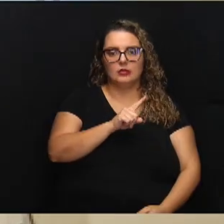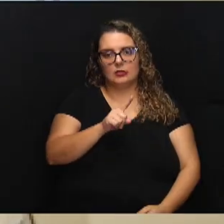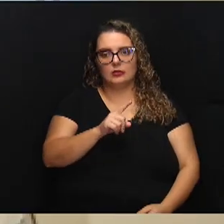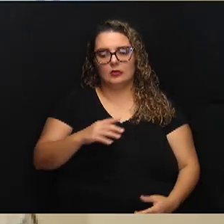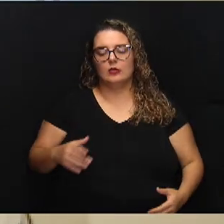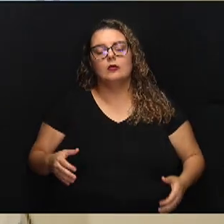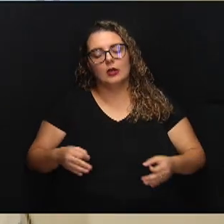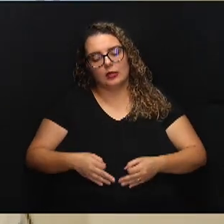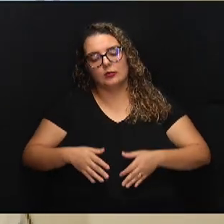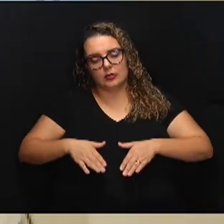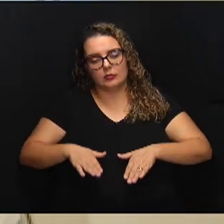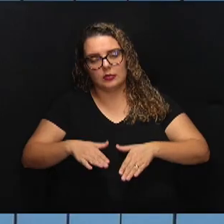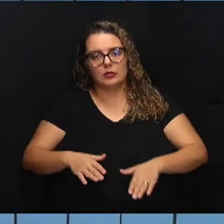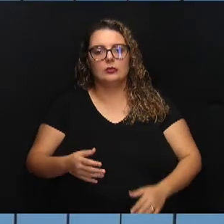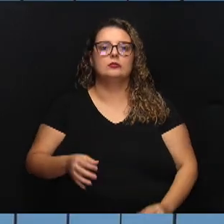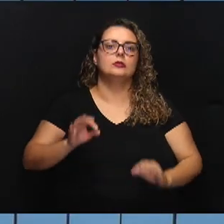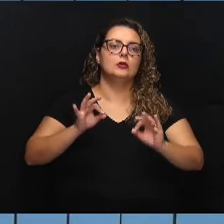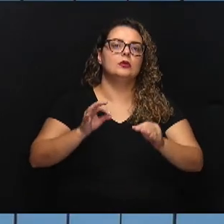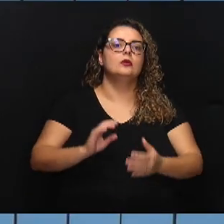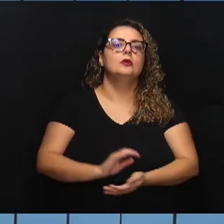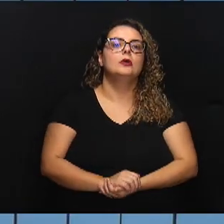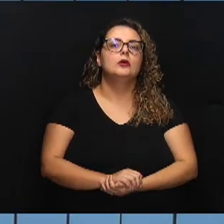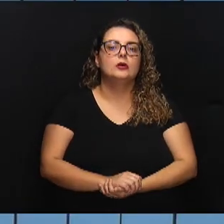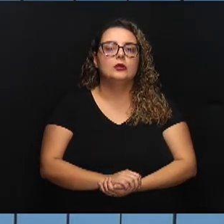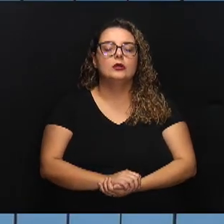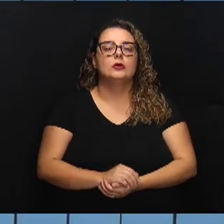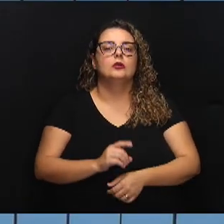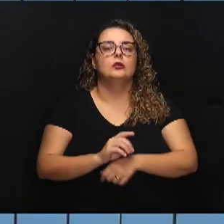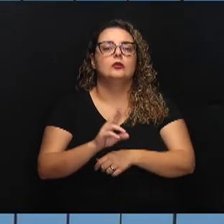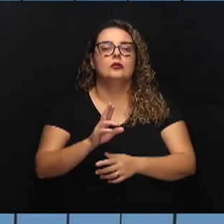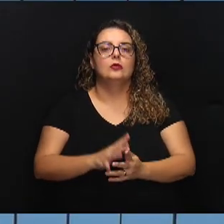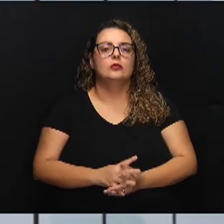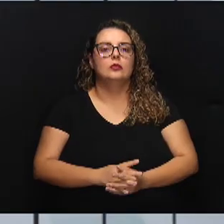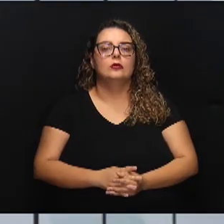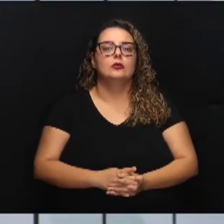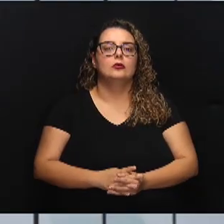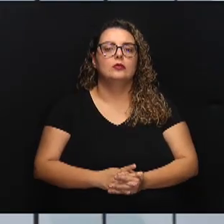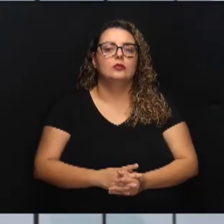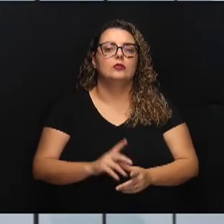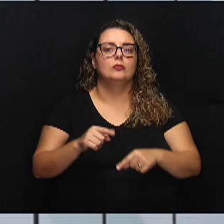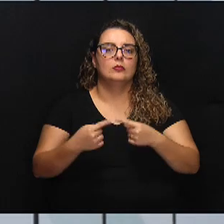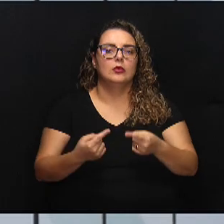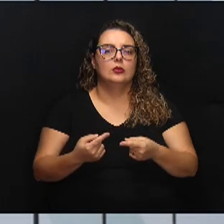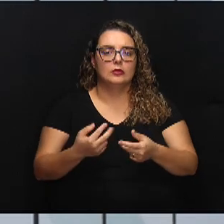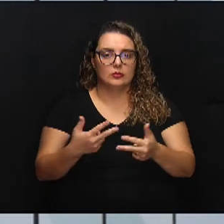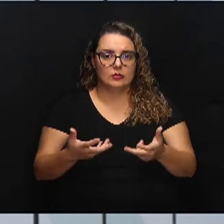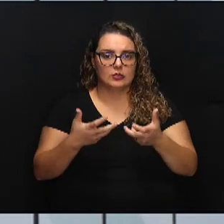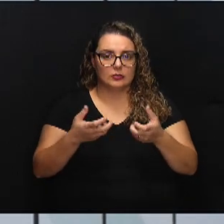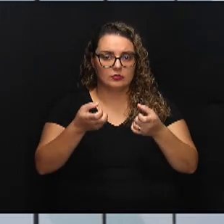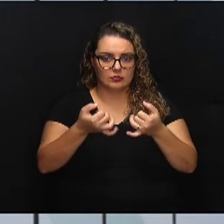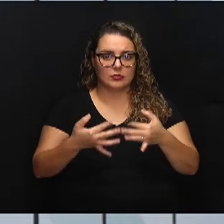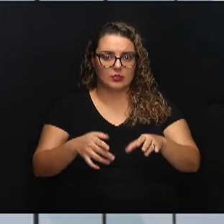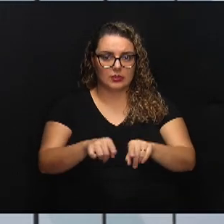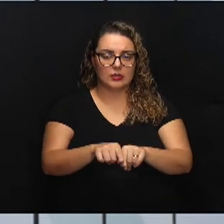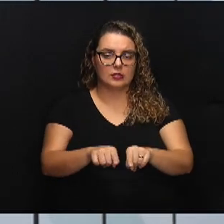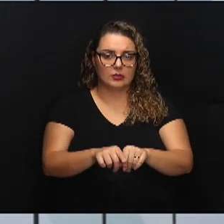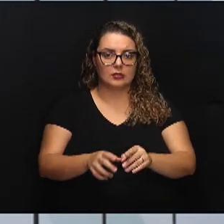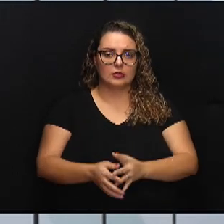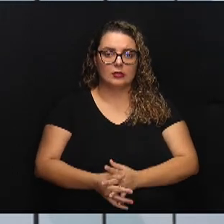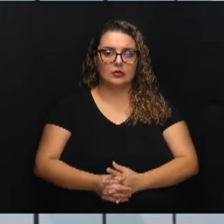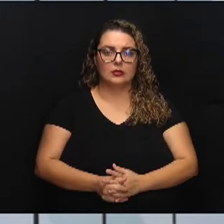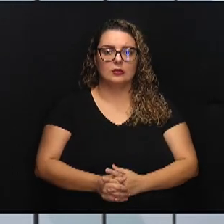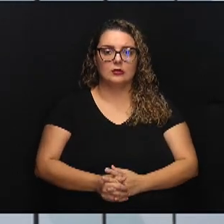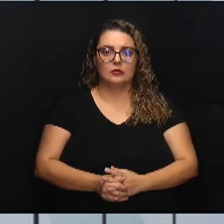também. Tá certo. Doutora, e uma outra questão que eu gostaria que você explicasse também é